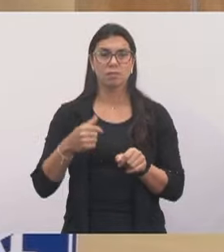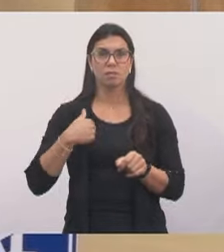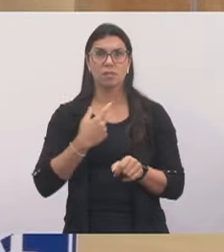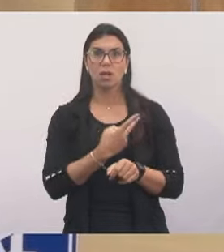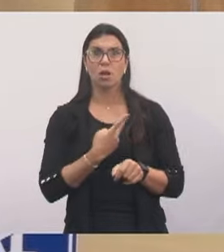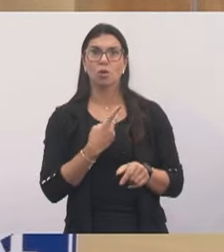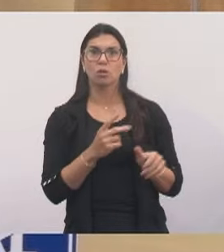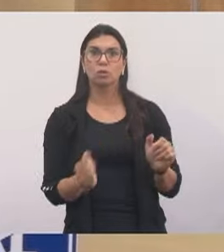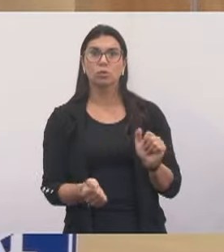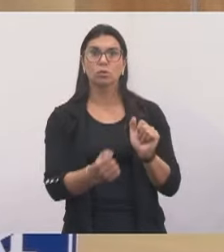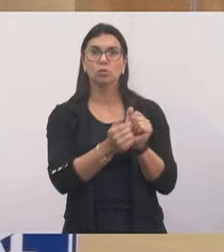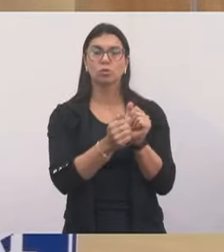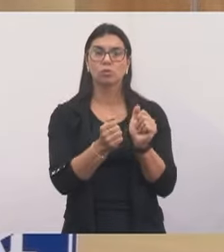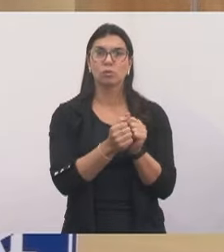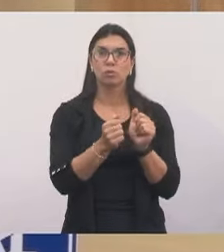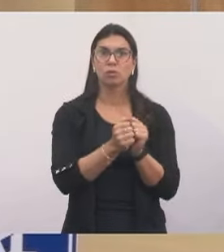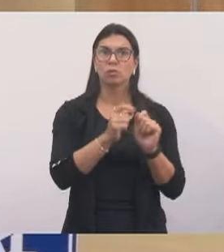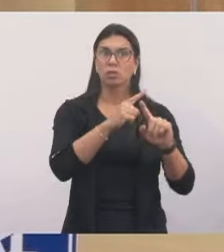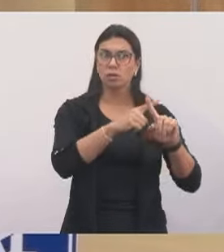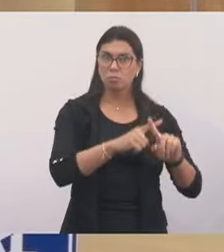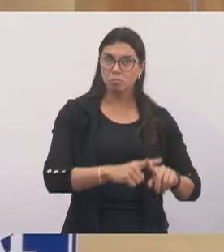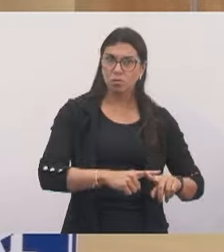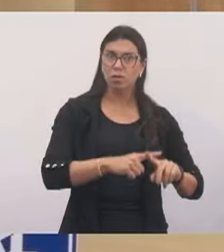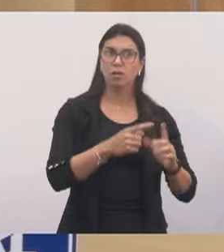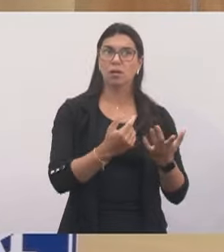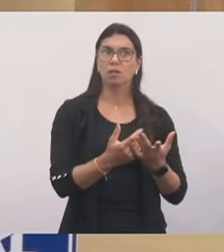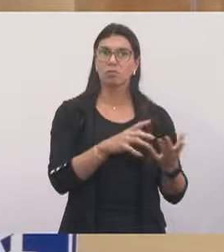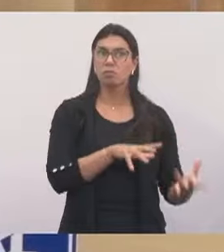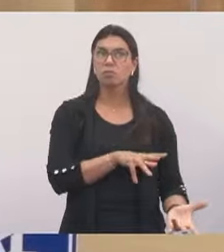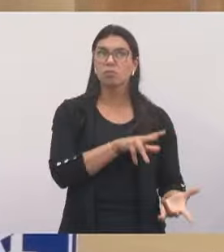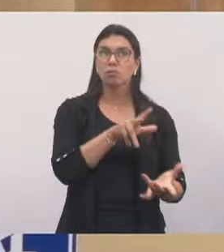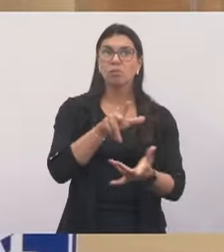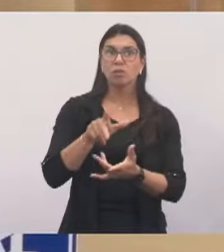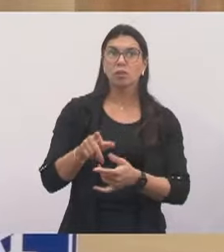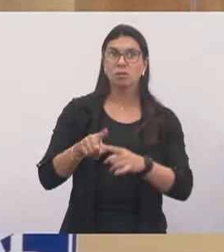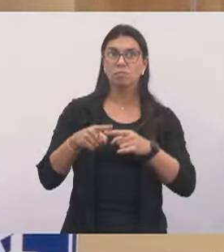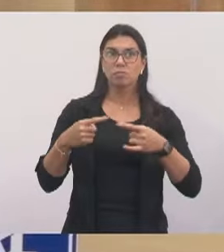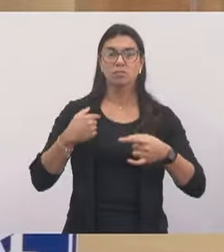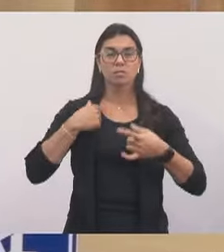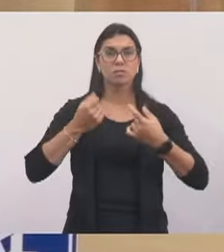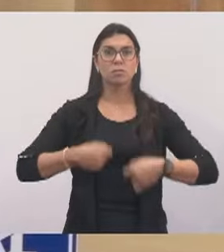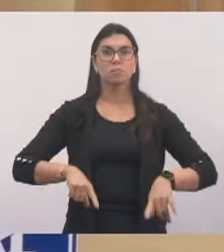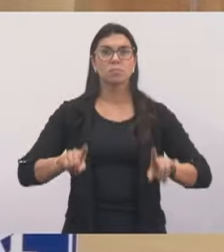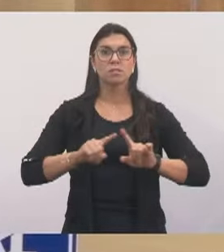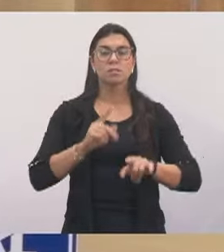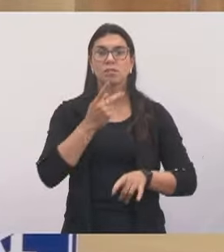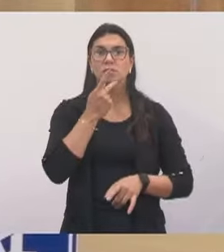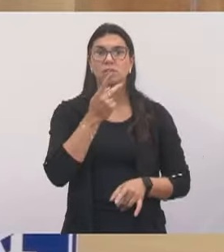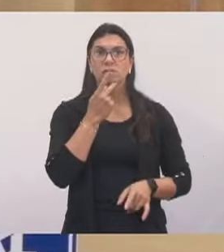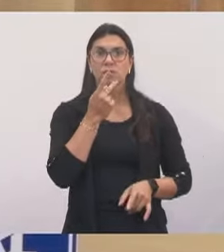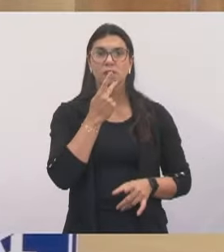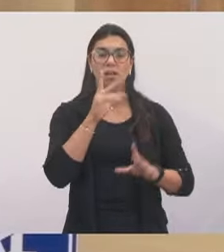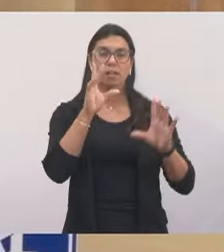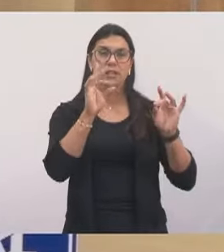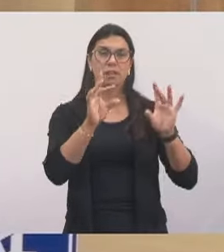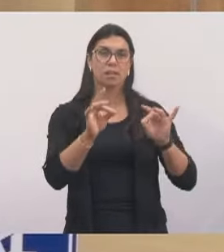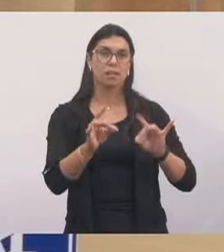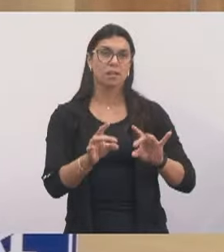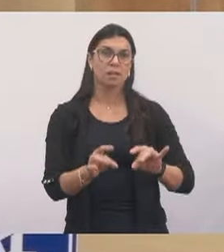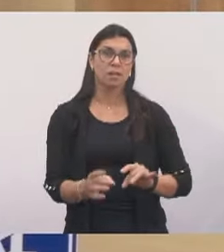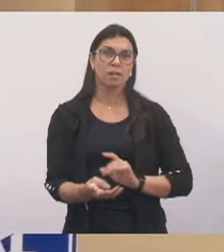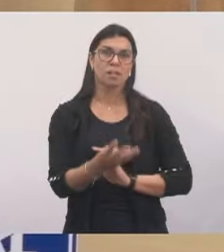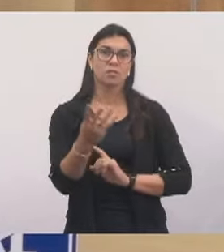repercussão internacional, foi muito legal naquela ocasião. Então, eu não preciso aqui ficar falando de tantos detalhes das